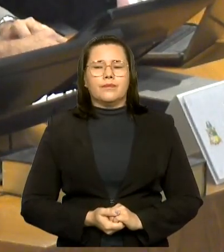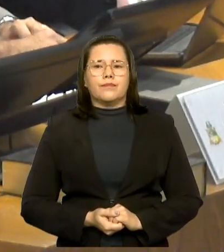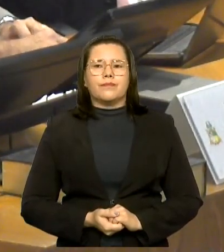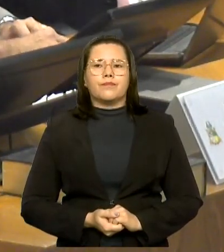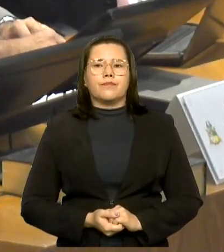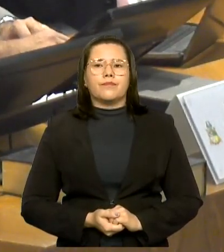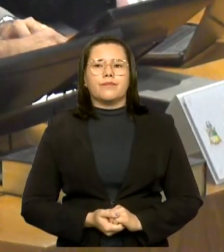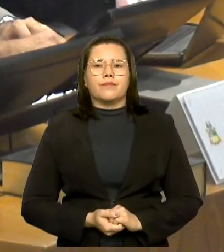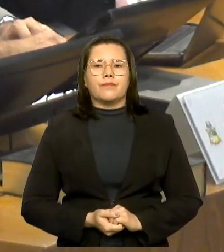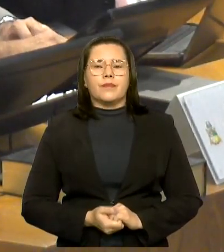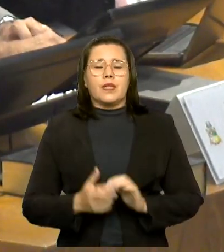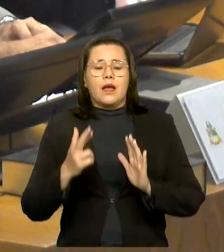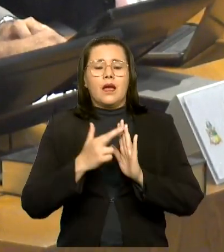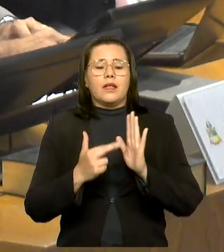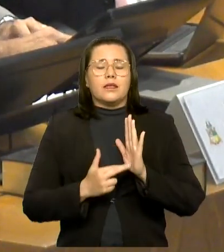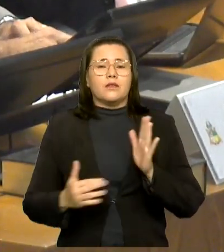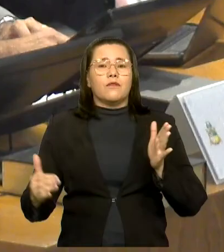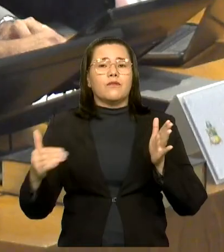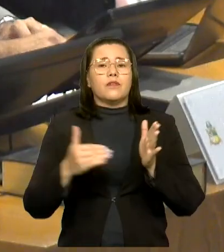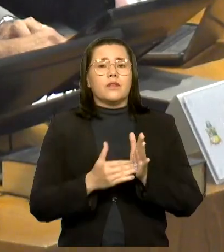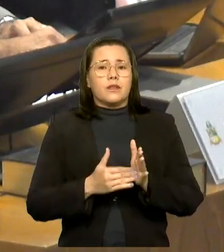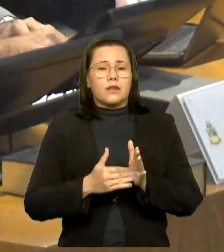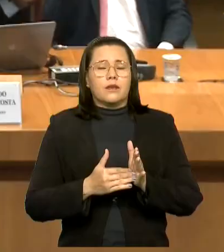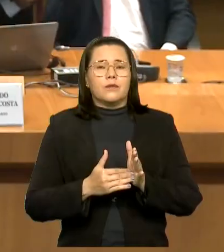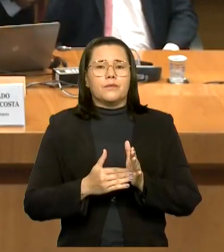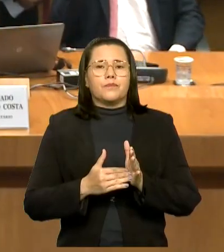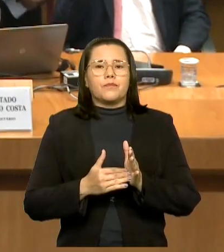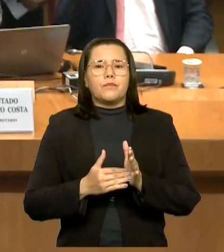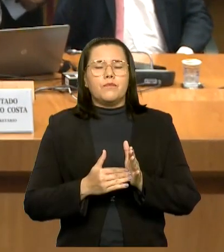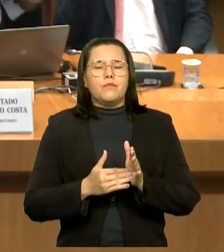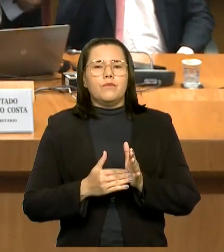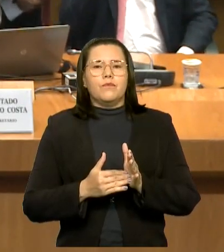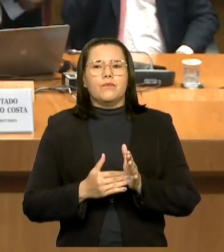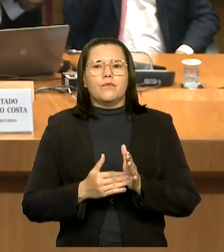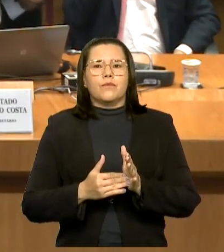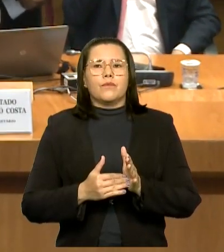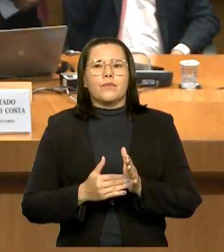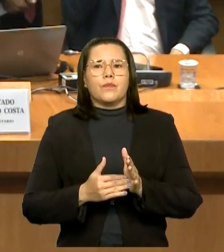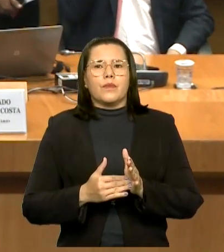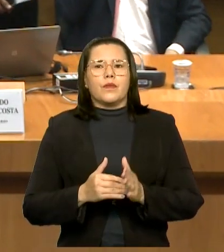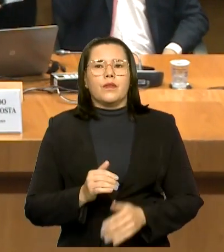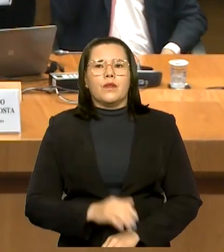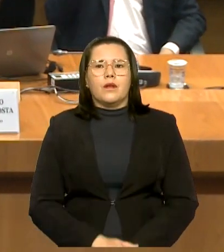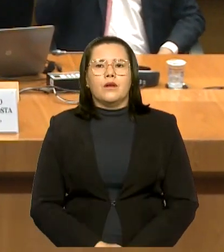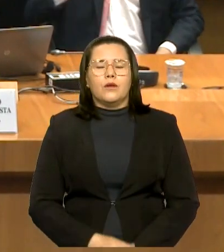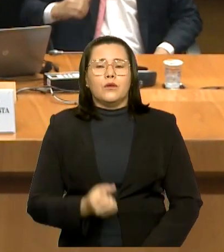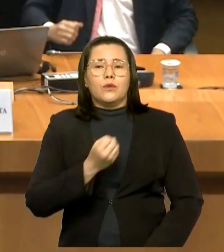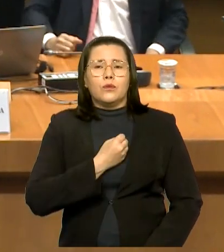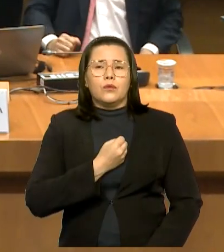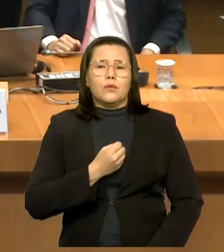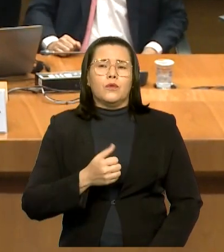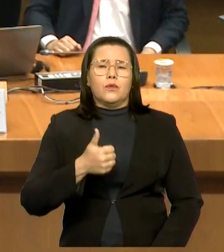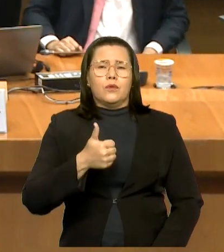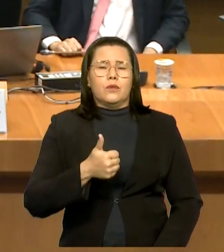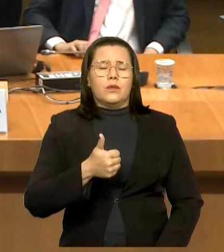Pareceres em redação final, em discussão e votação em turno único. Parecer número